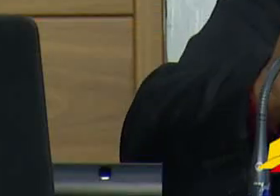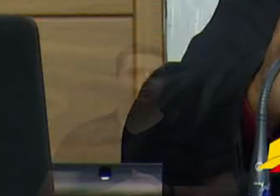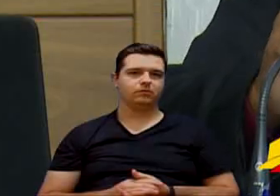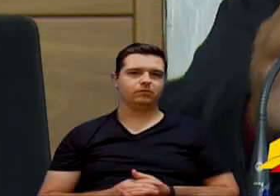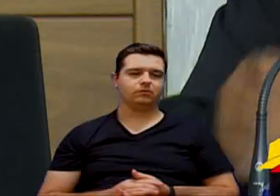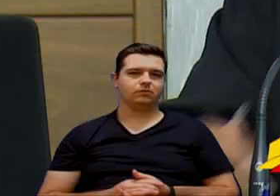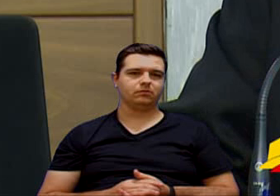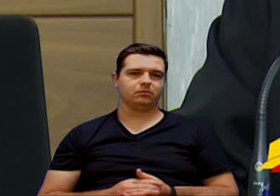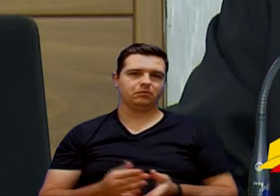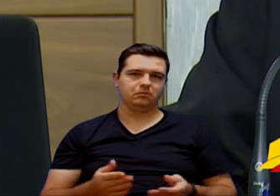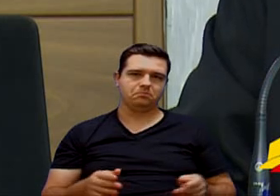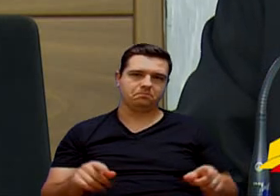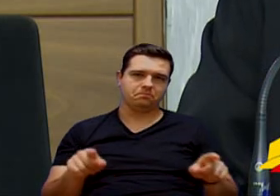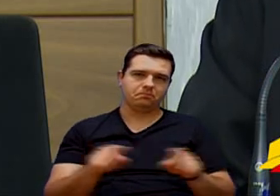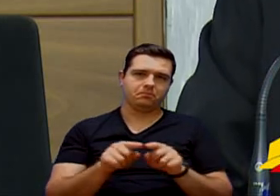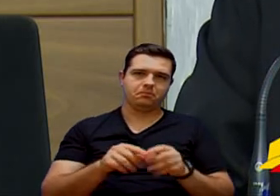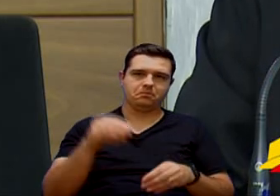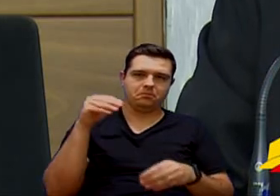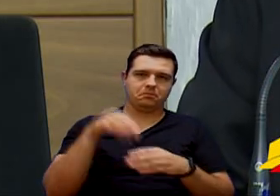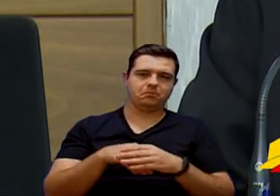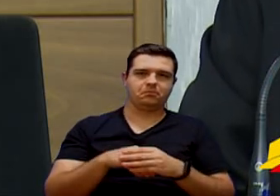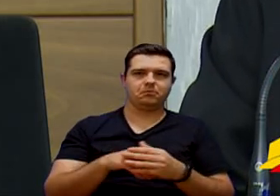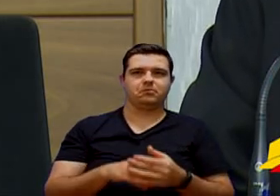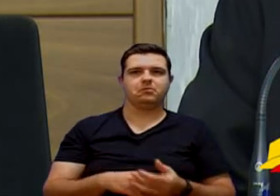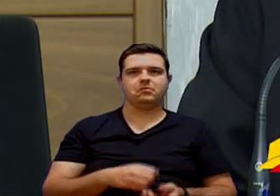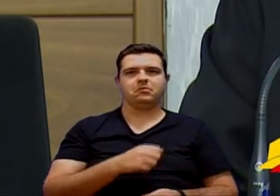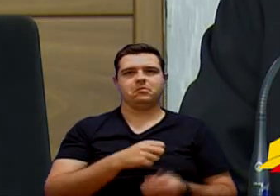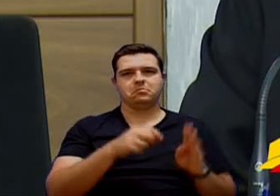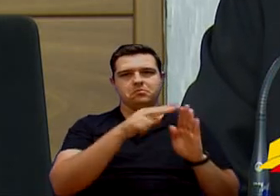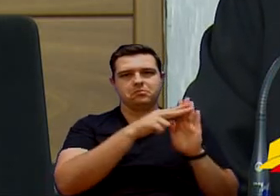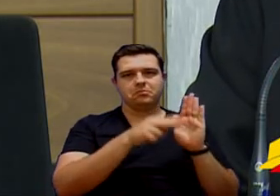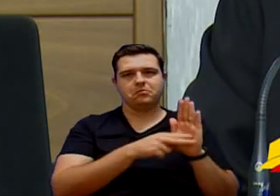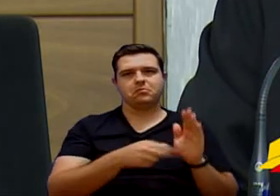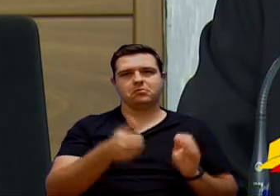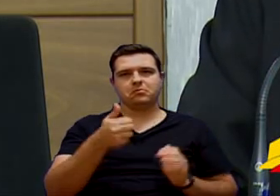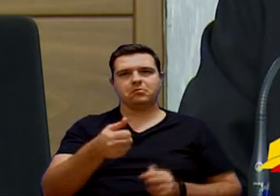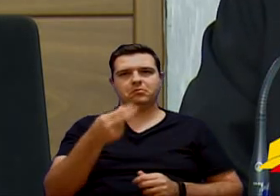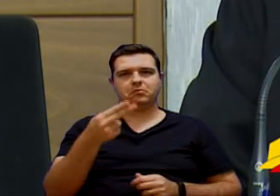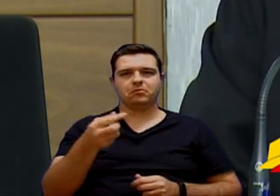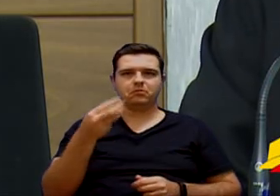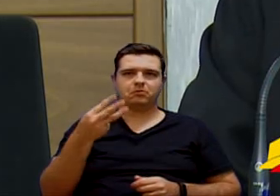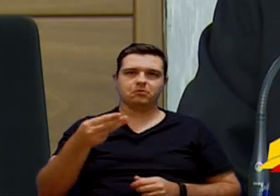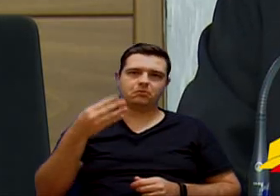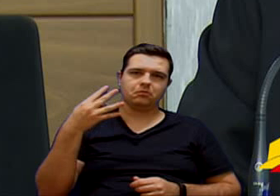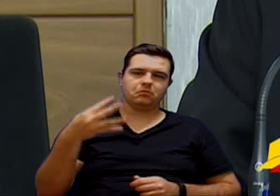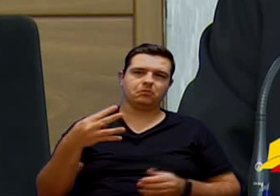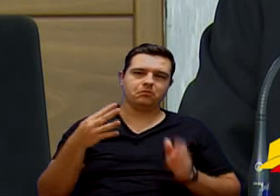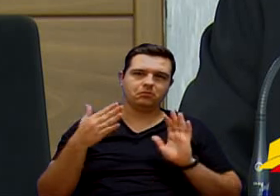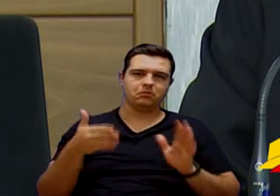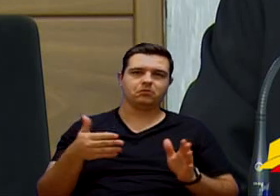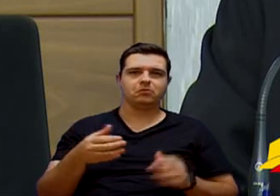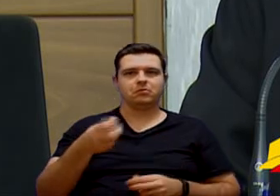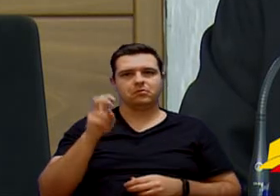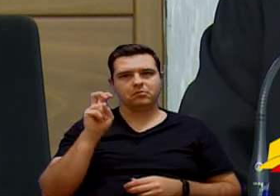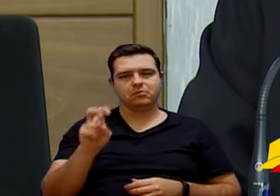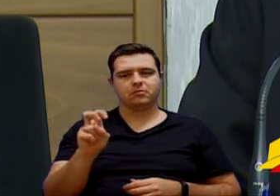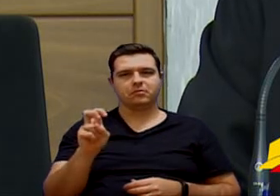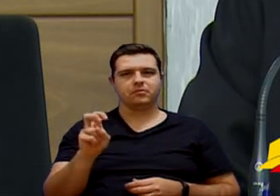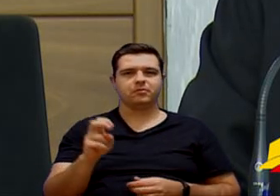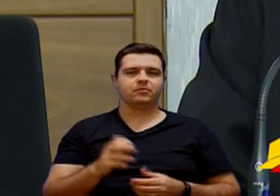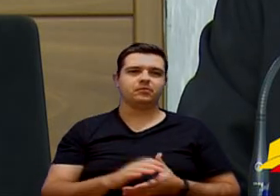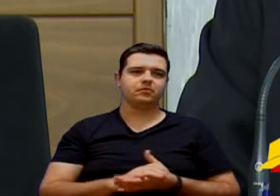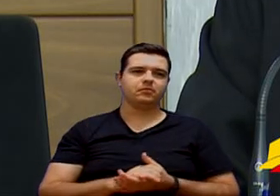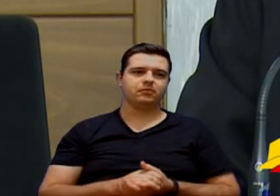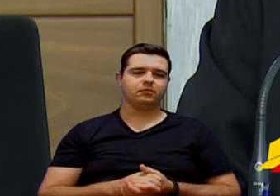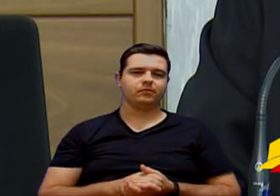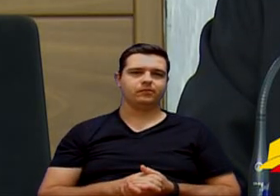Eu coloco em votação a emenda número 1, a número 2, número 3, número 4, que já foi aprovada em primeira, número